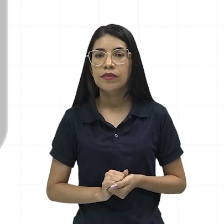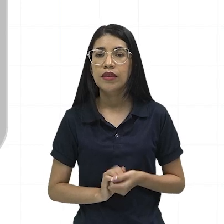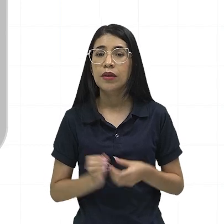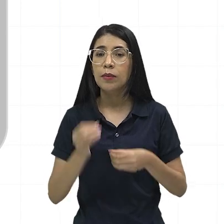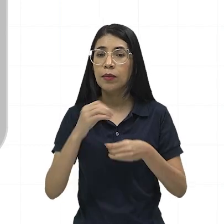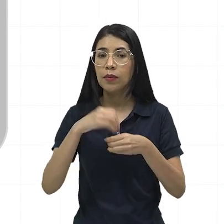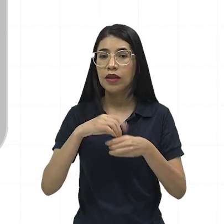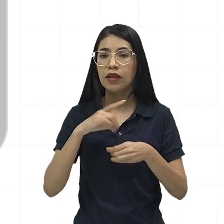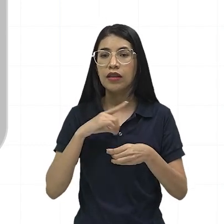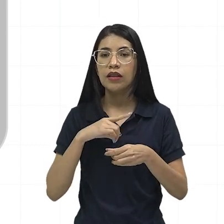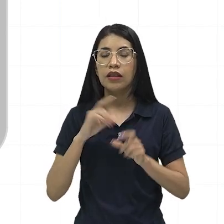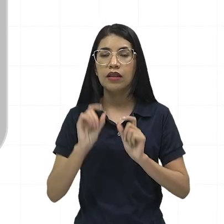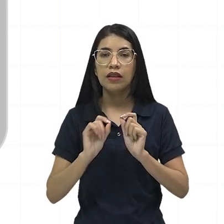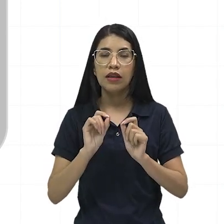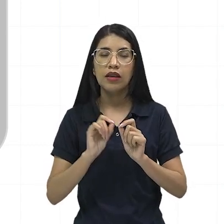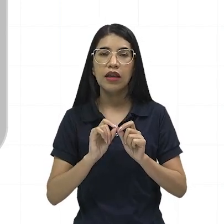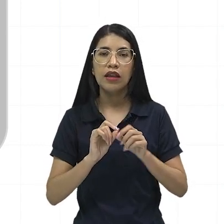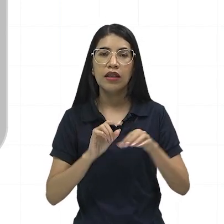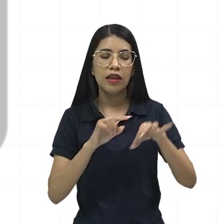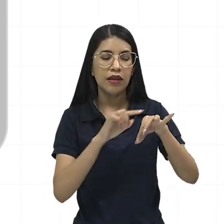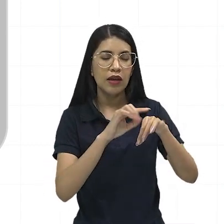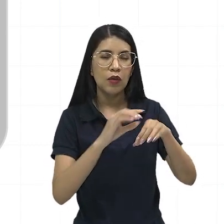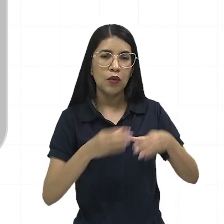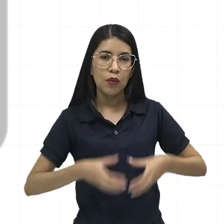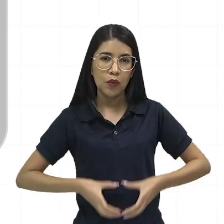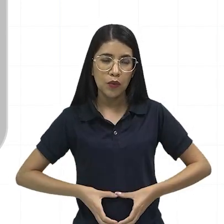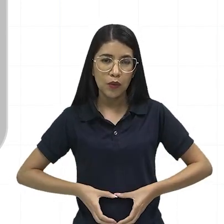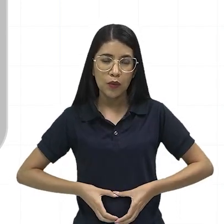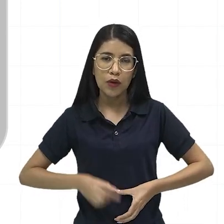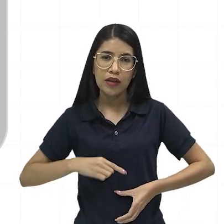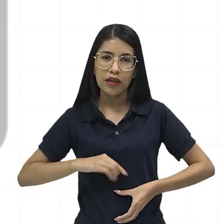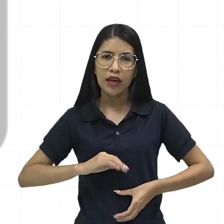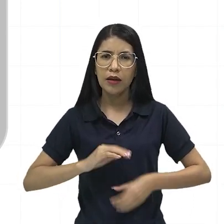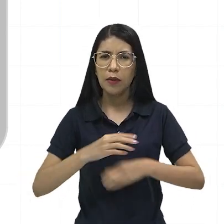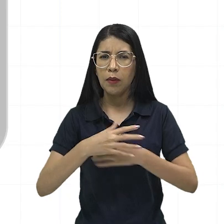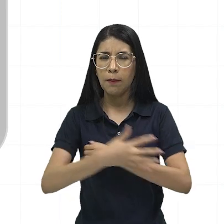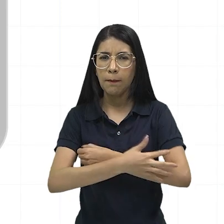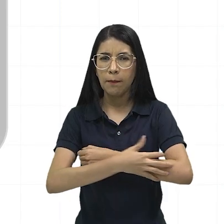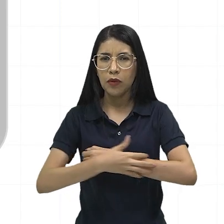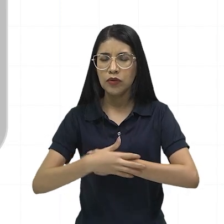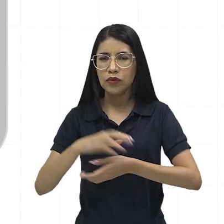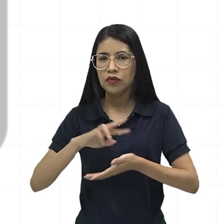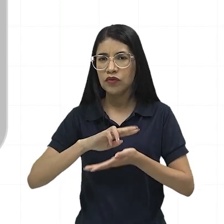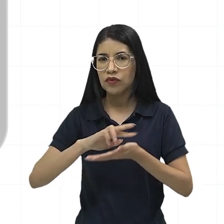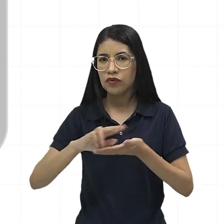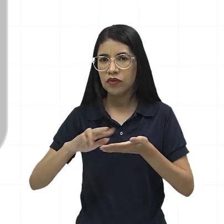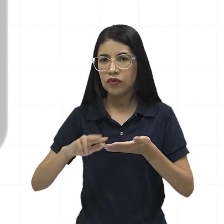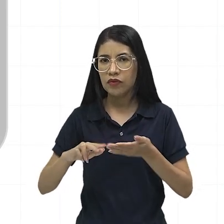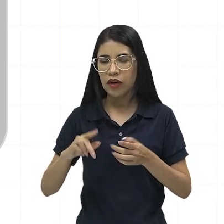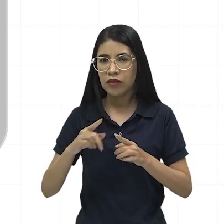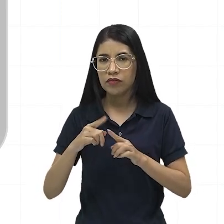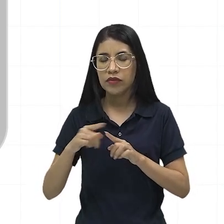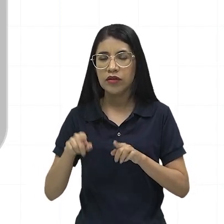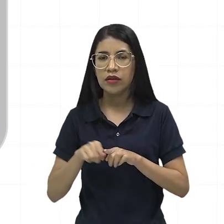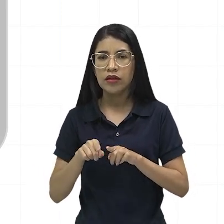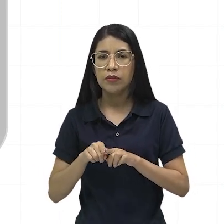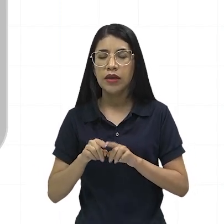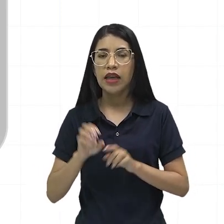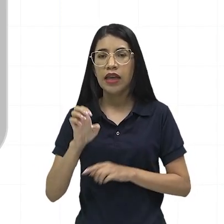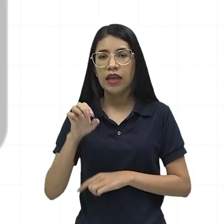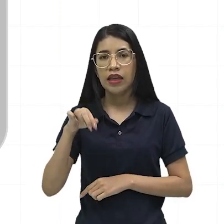dentro, ele apresenta aí uma camada, tá? De tecido muscular. E também uma camada de tecido